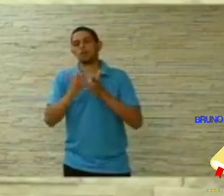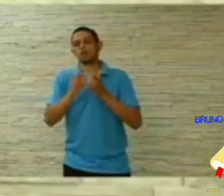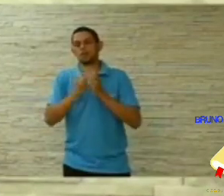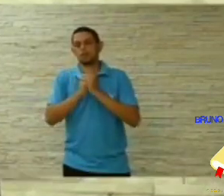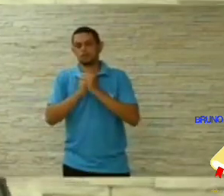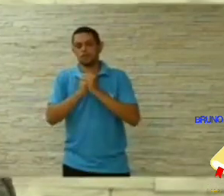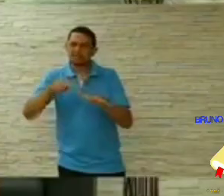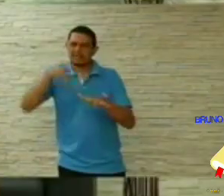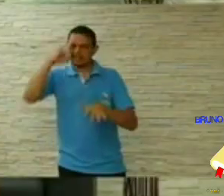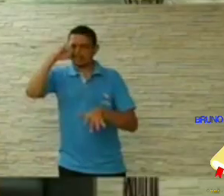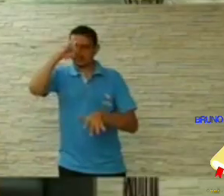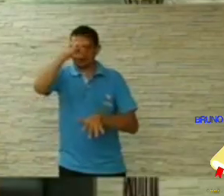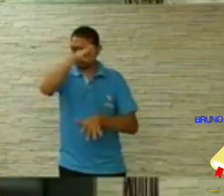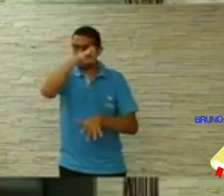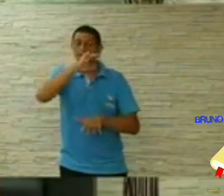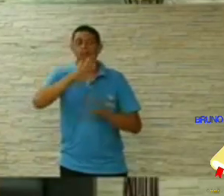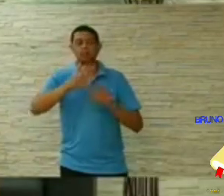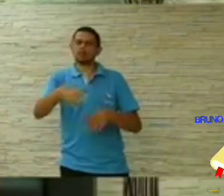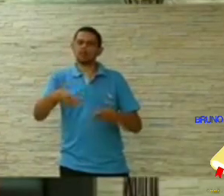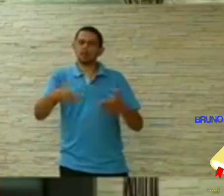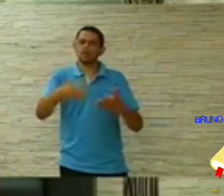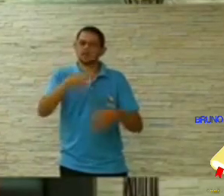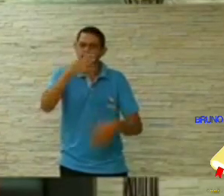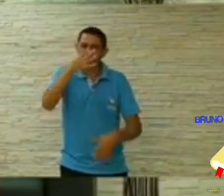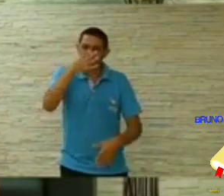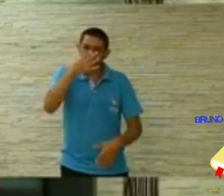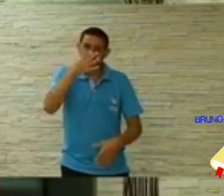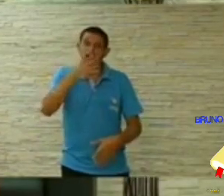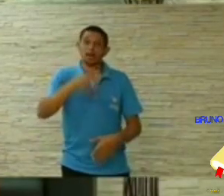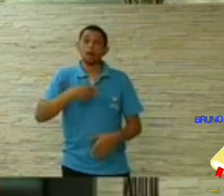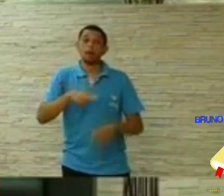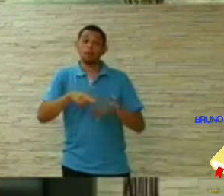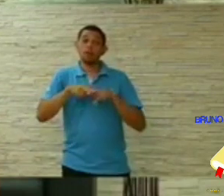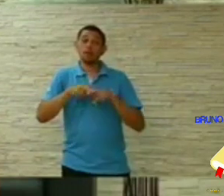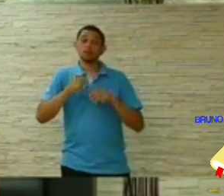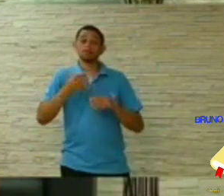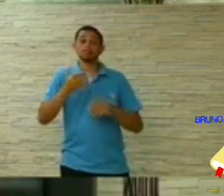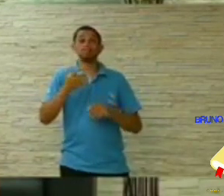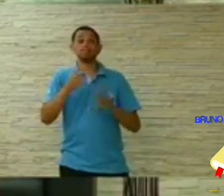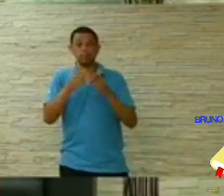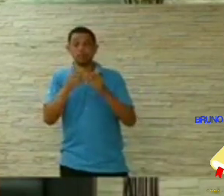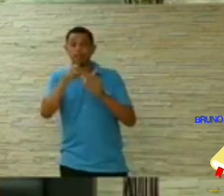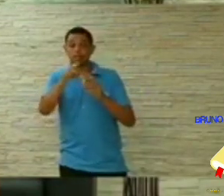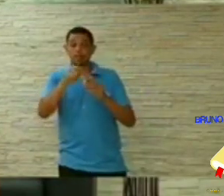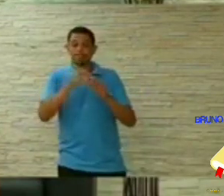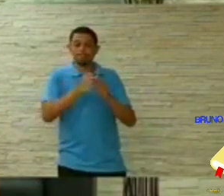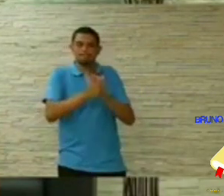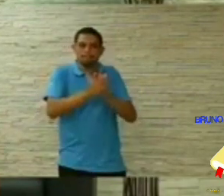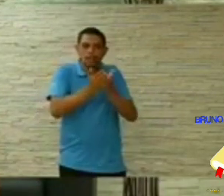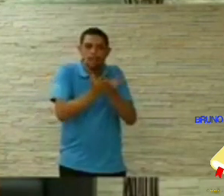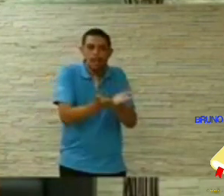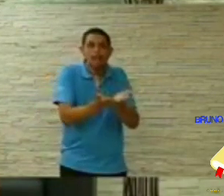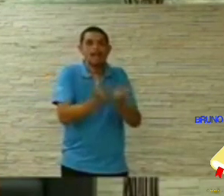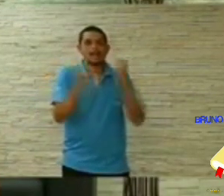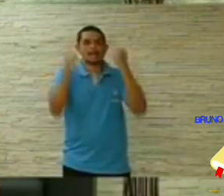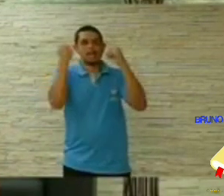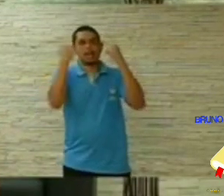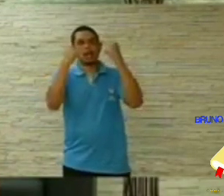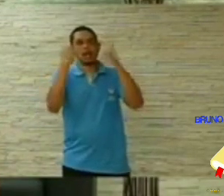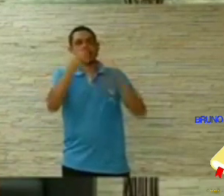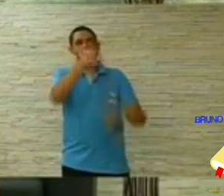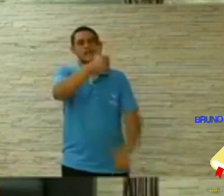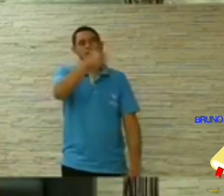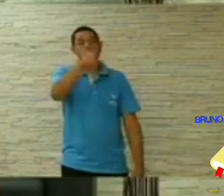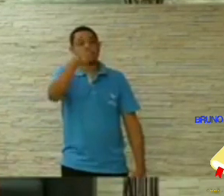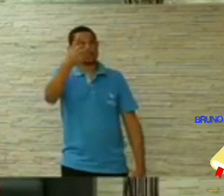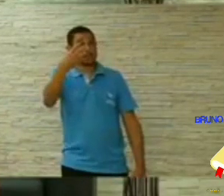Amém. E eu convido você a abrir a sua Bíblia nesse momento no Salmo 113, para a